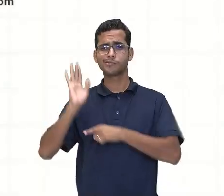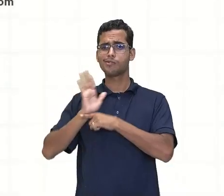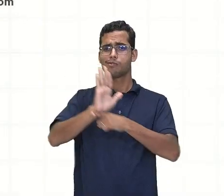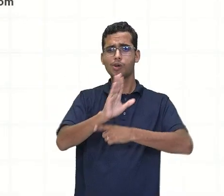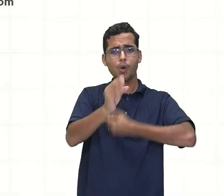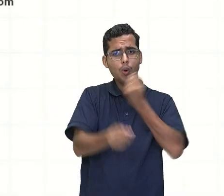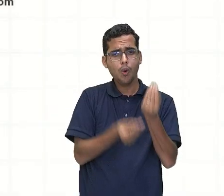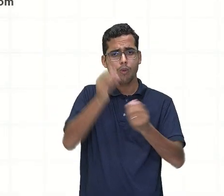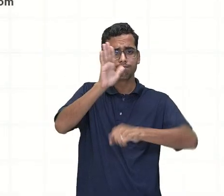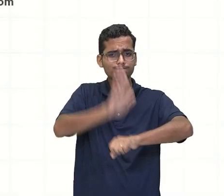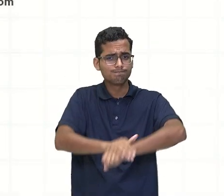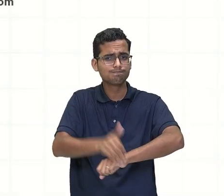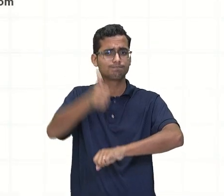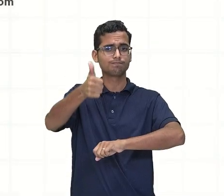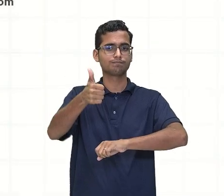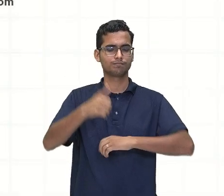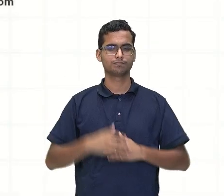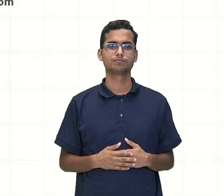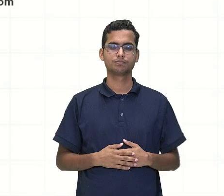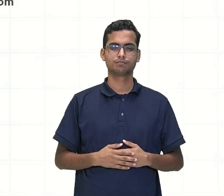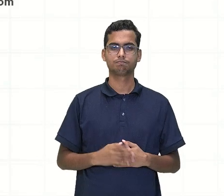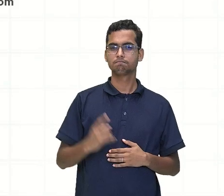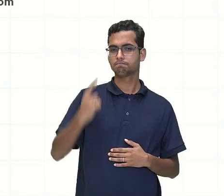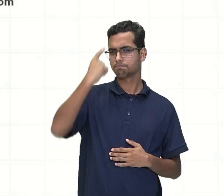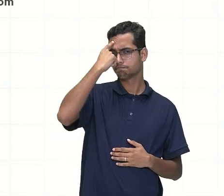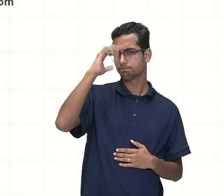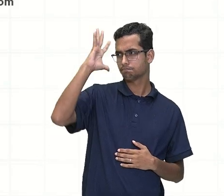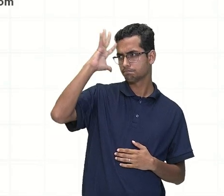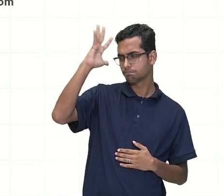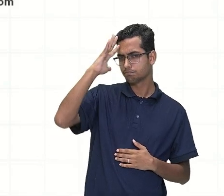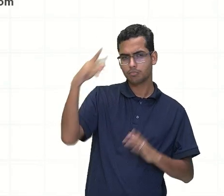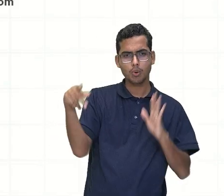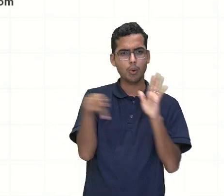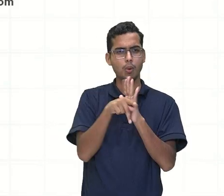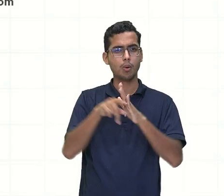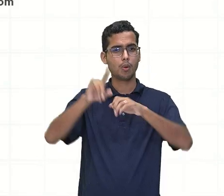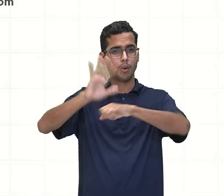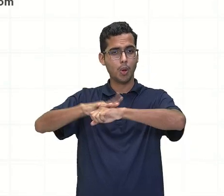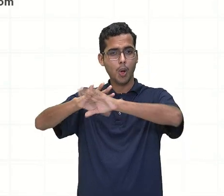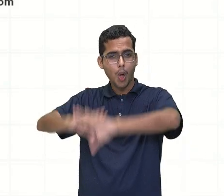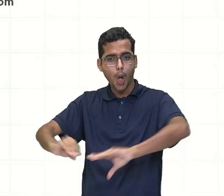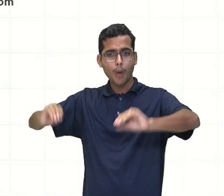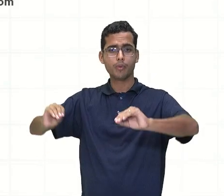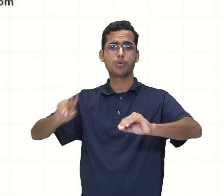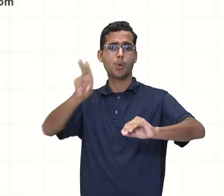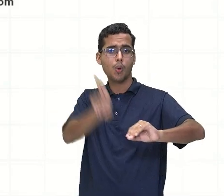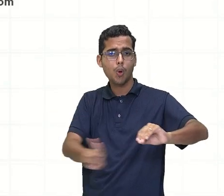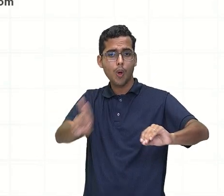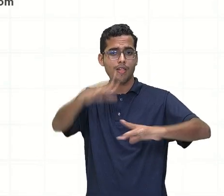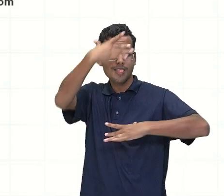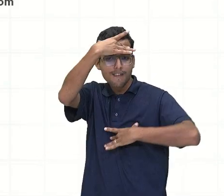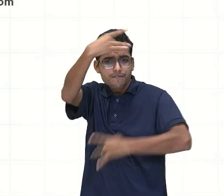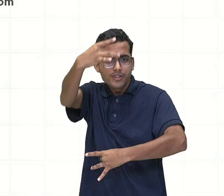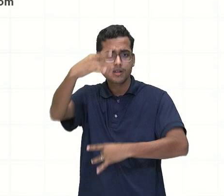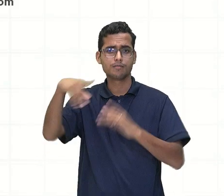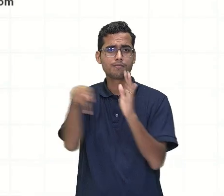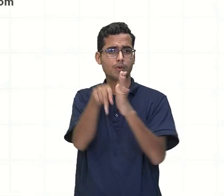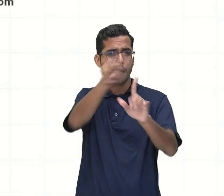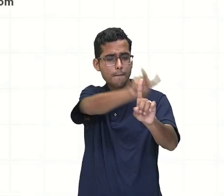E aqui a gente vai pensar na questão da cura através da fé, né? A cura pela fé é uma